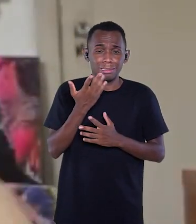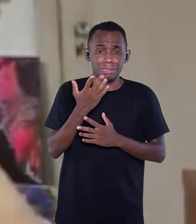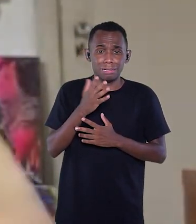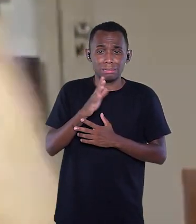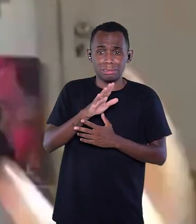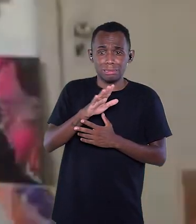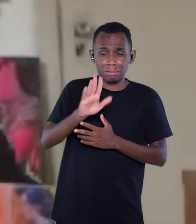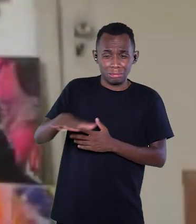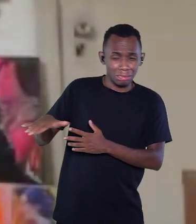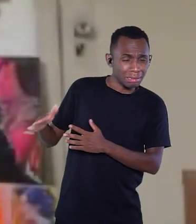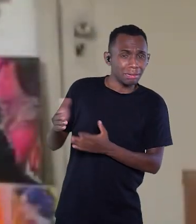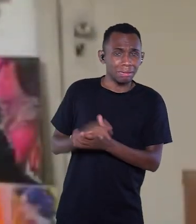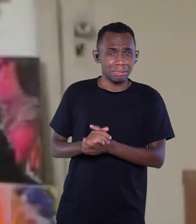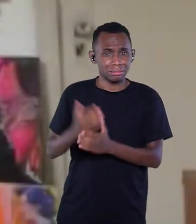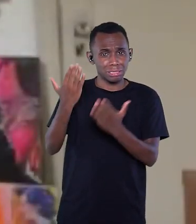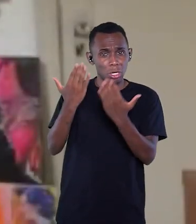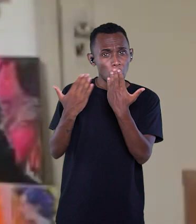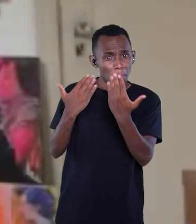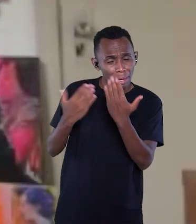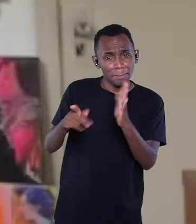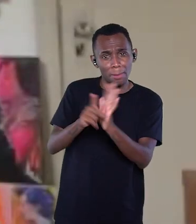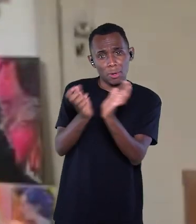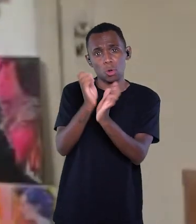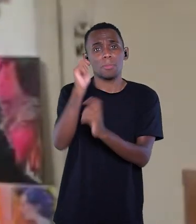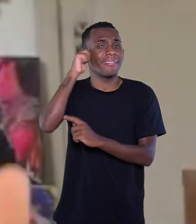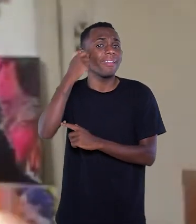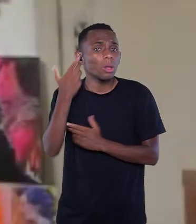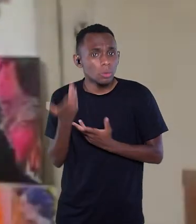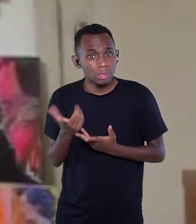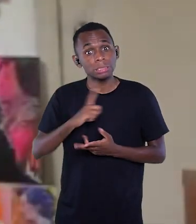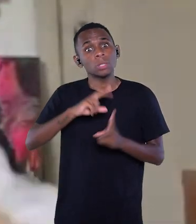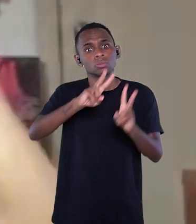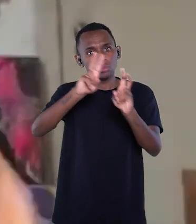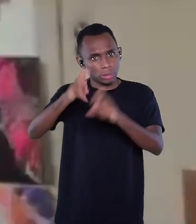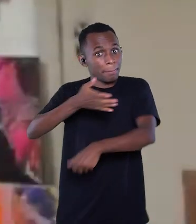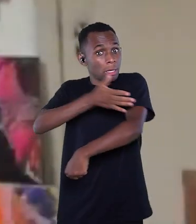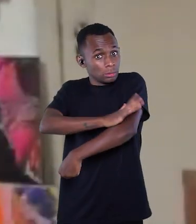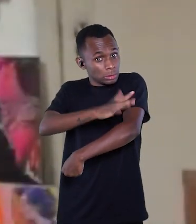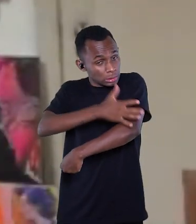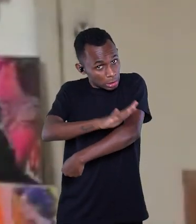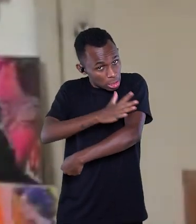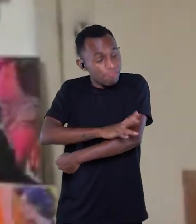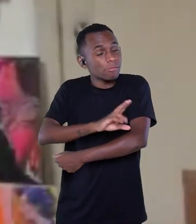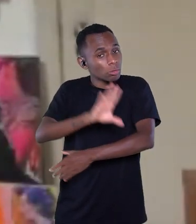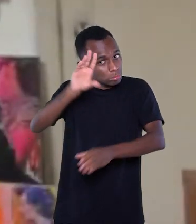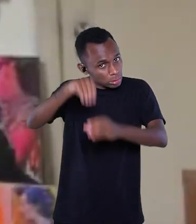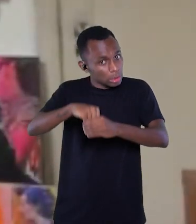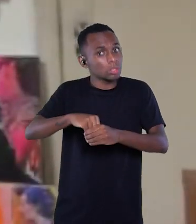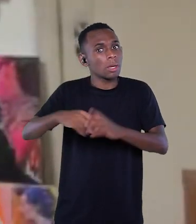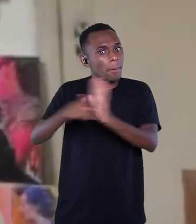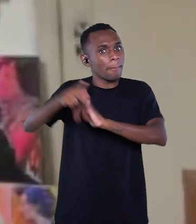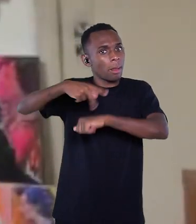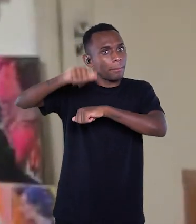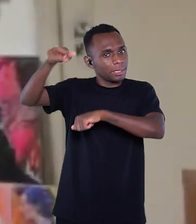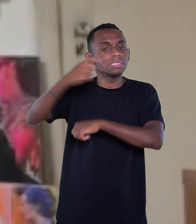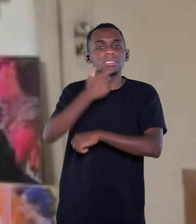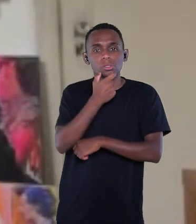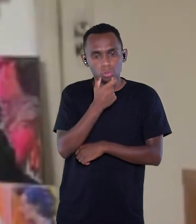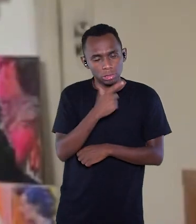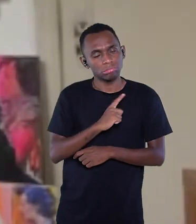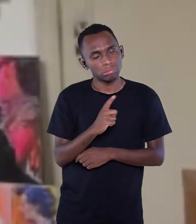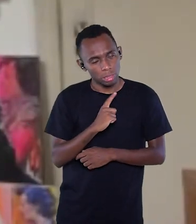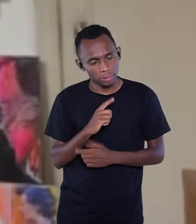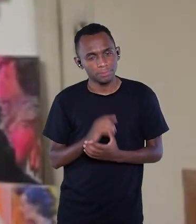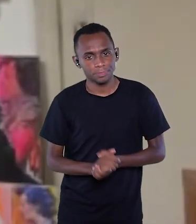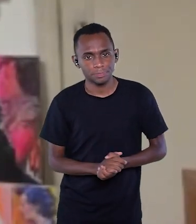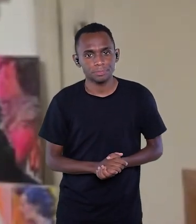infantilizar, para bestificar as pessoas negras. Existe uma questão racial bastante específica também, né, nos Estados Unidos. E